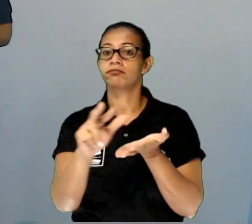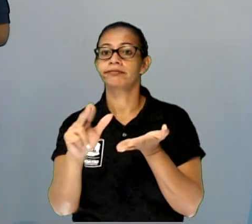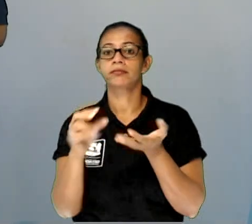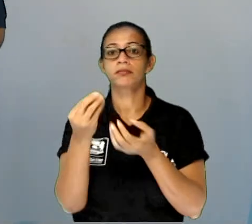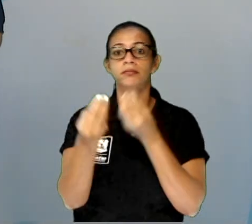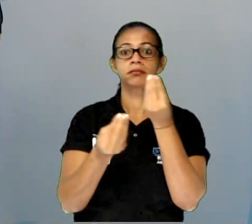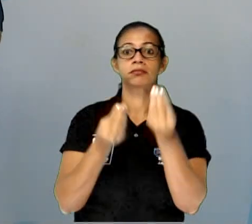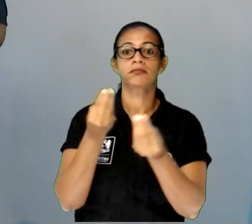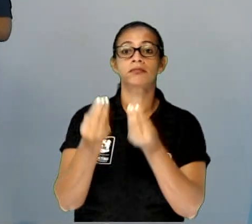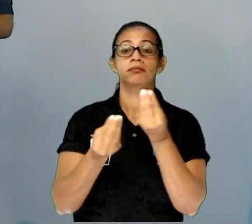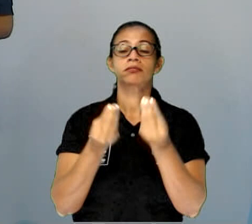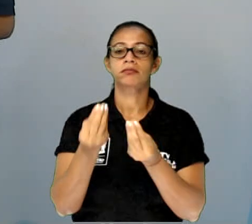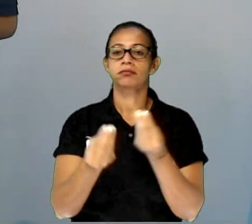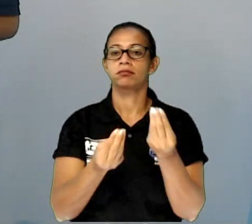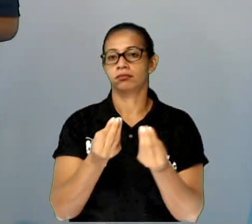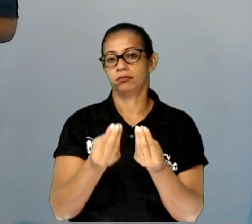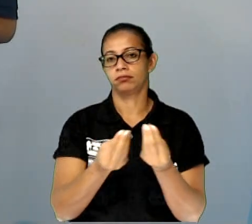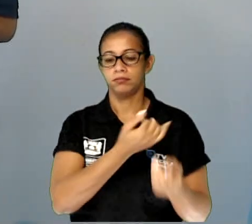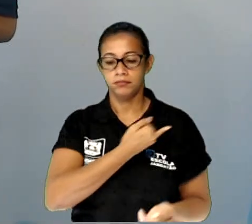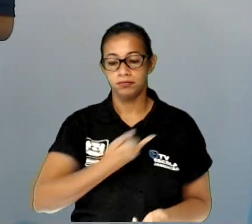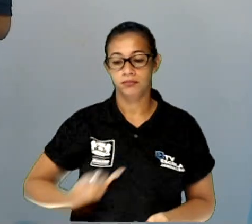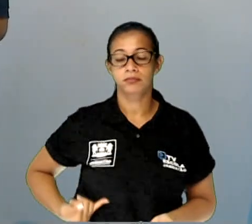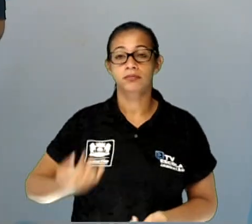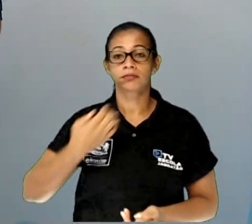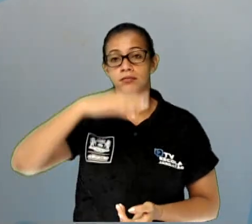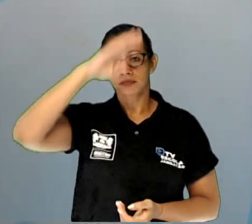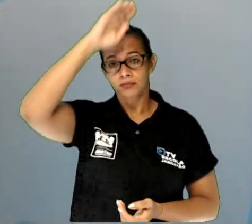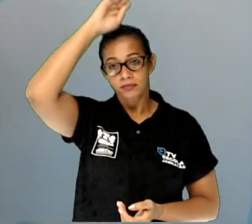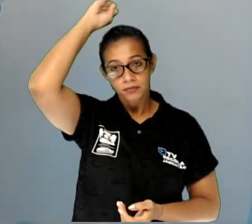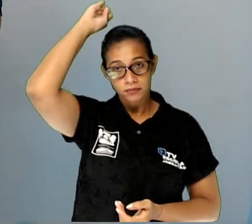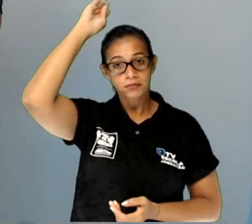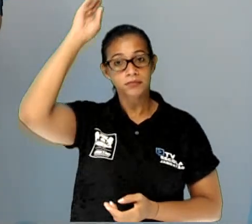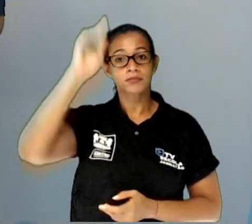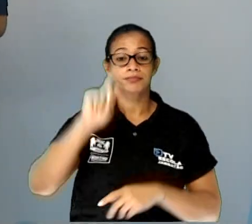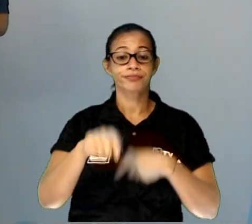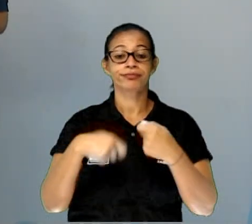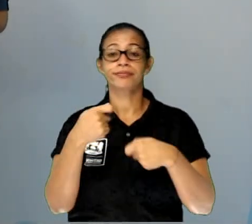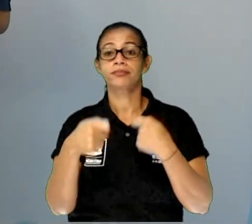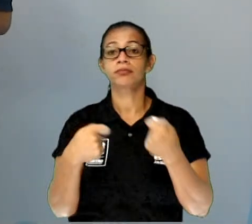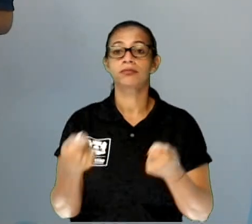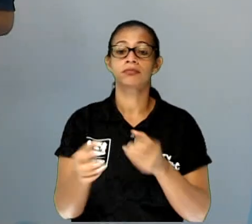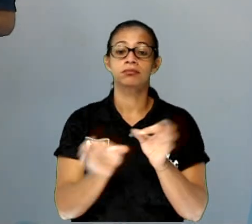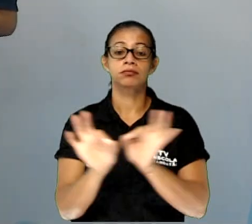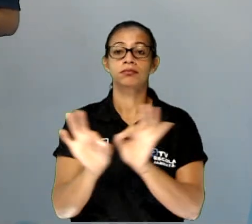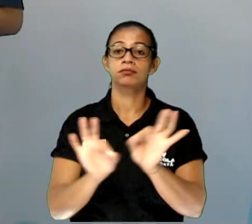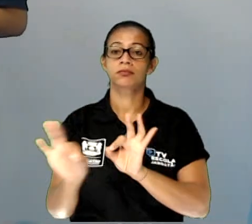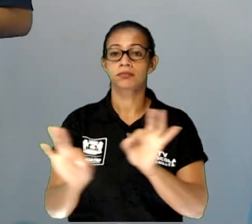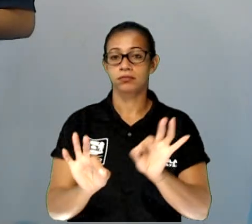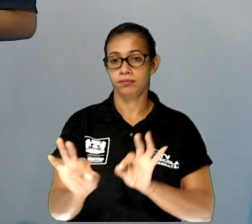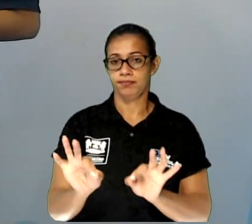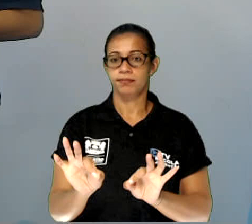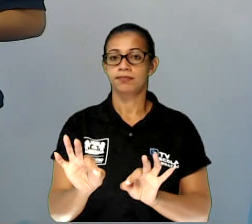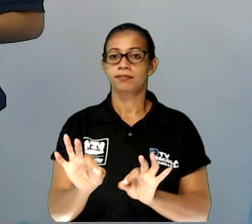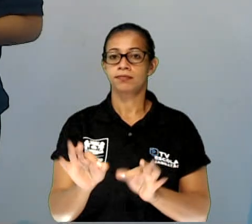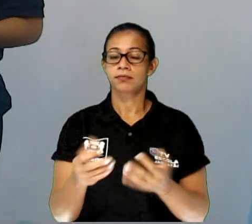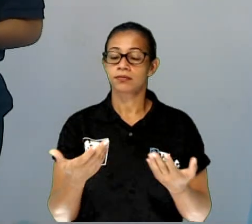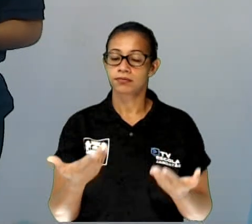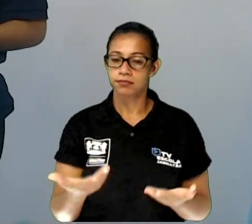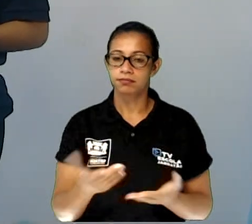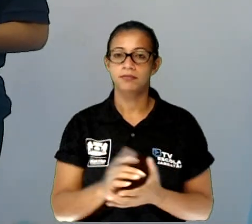conseguir administrar, né, todos esses países e todos esses territórios. Então assim, cada vez mais o Império Romano